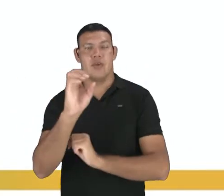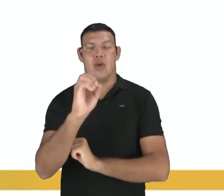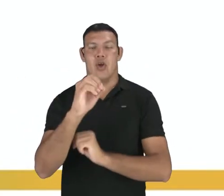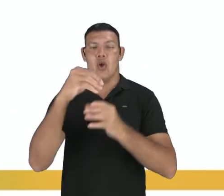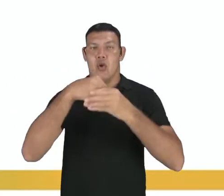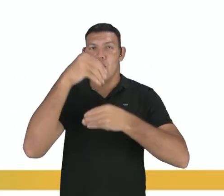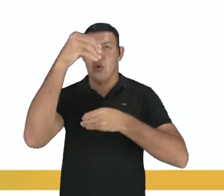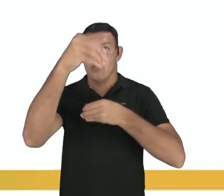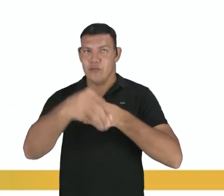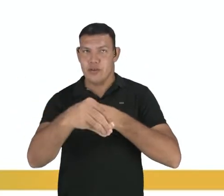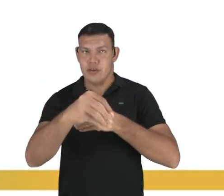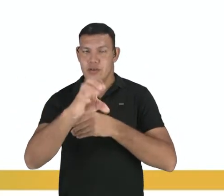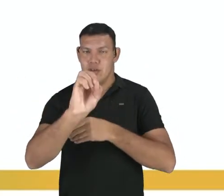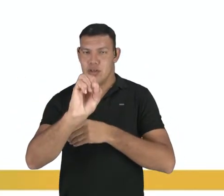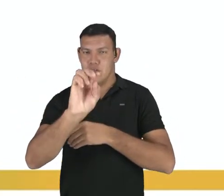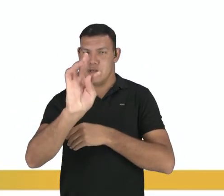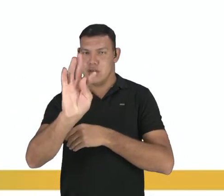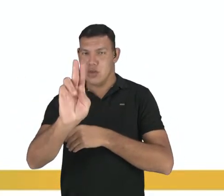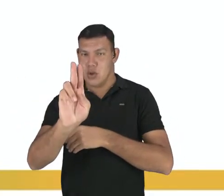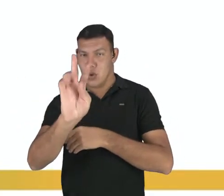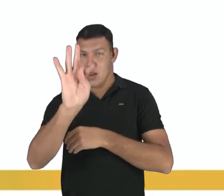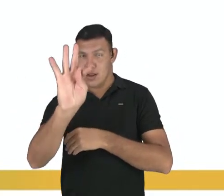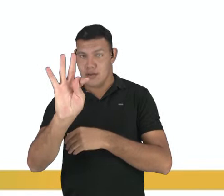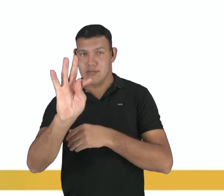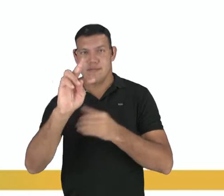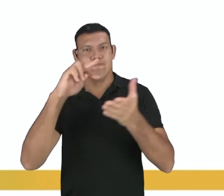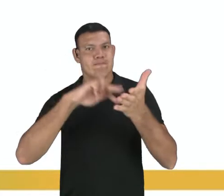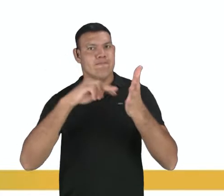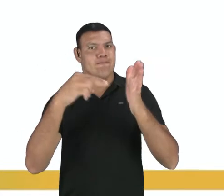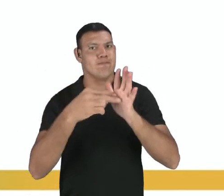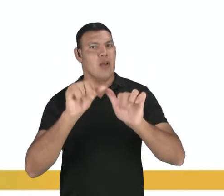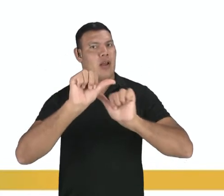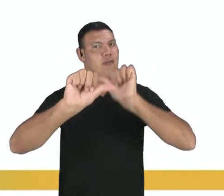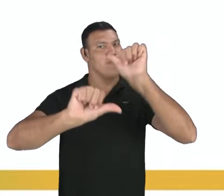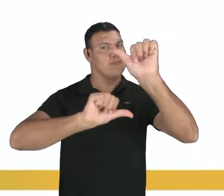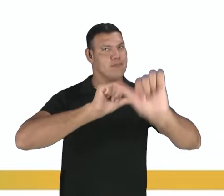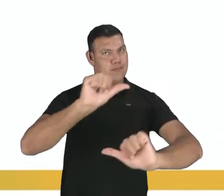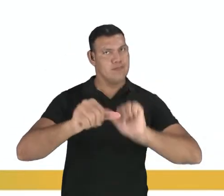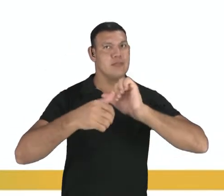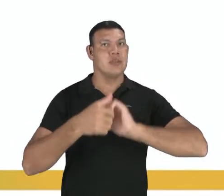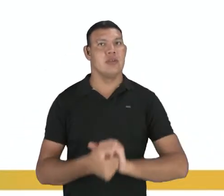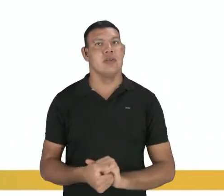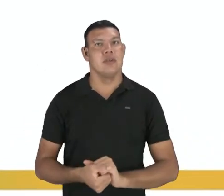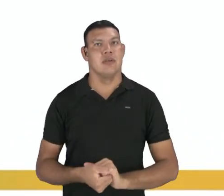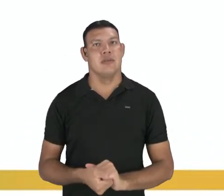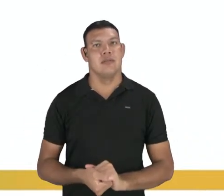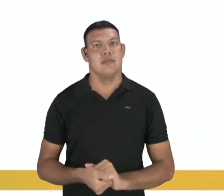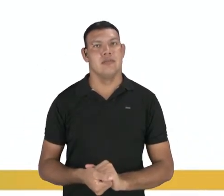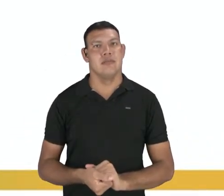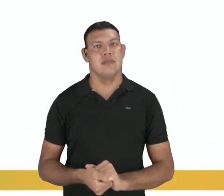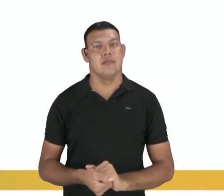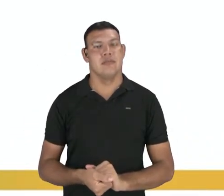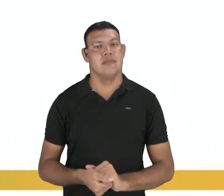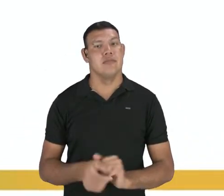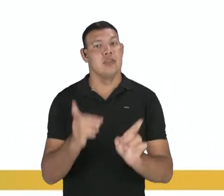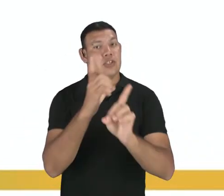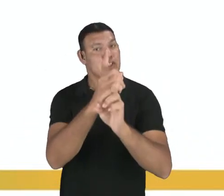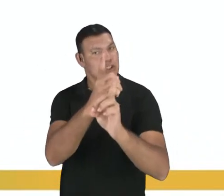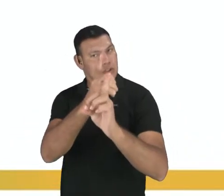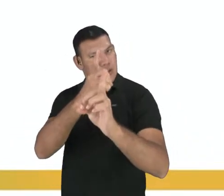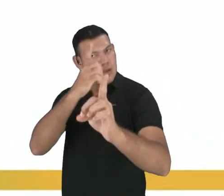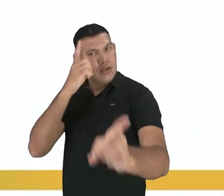ele já vai ter outro significado, vai ter outro sentido. Ele vai ter o sentido de